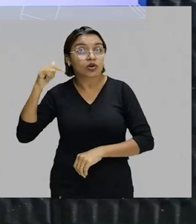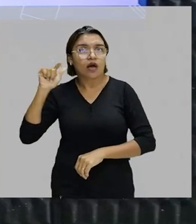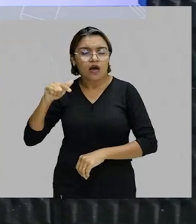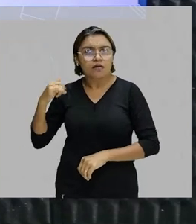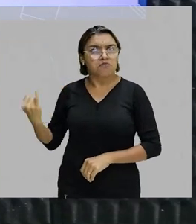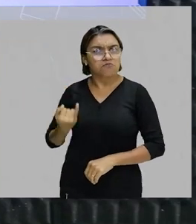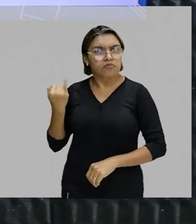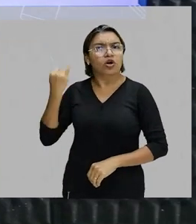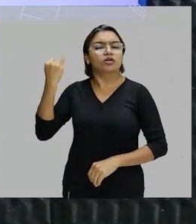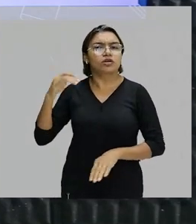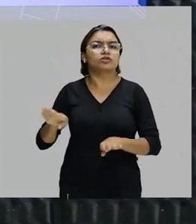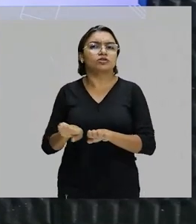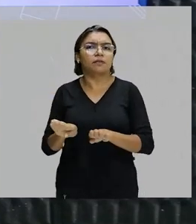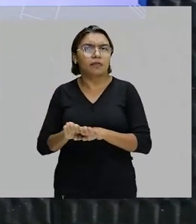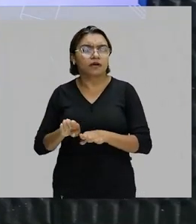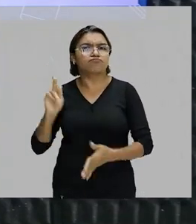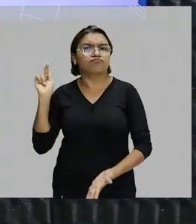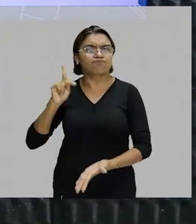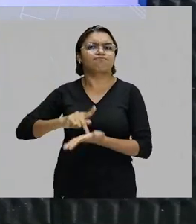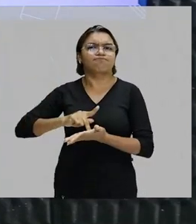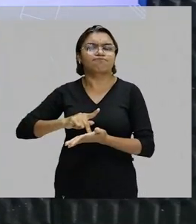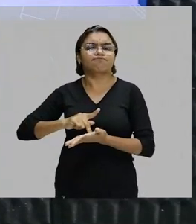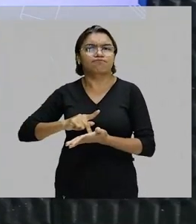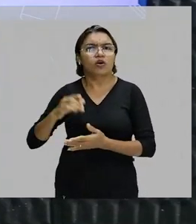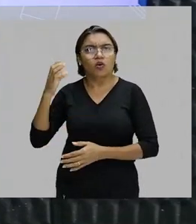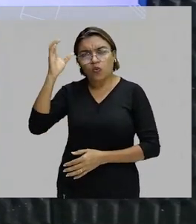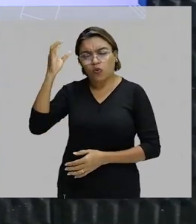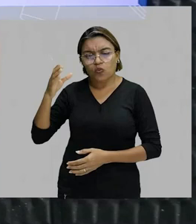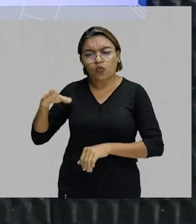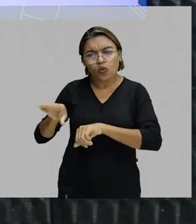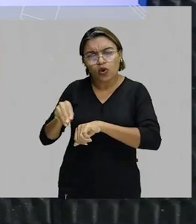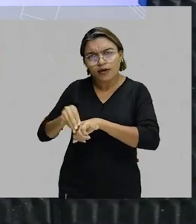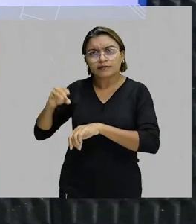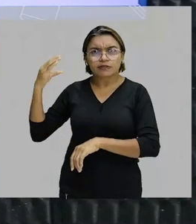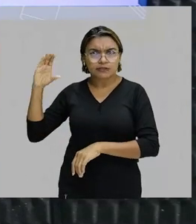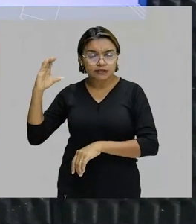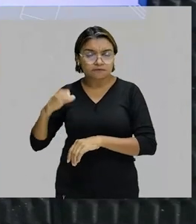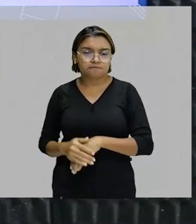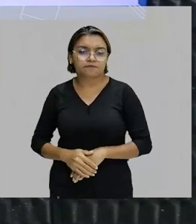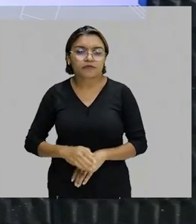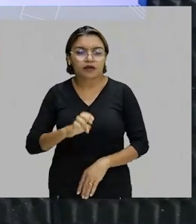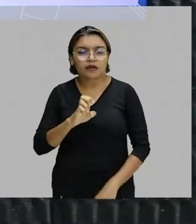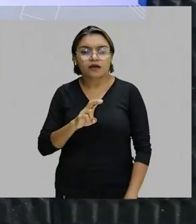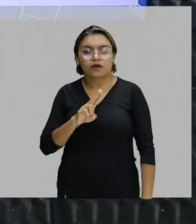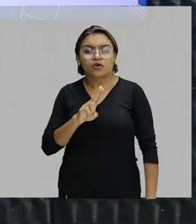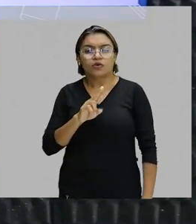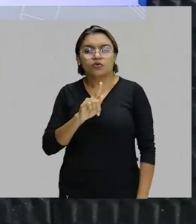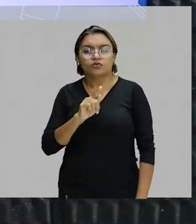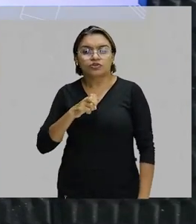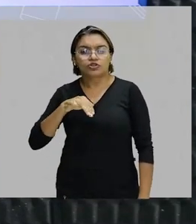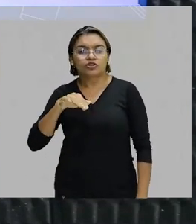validadas e também legitimadas pelo conhecimento científico eu O que que significa esse